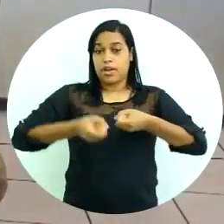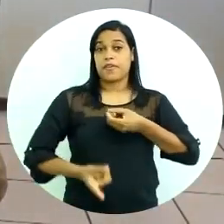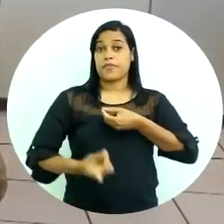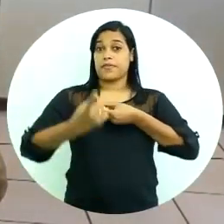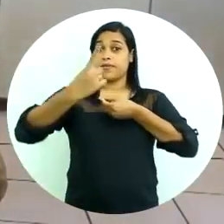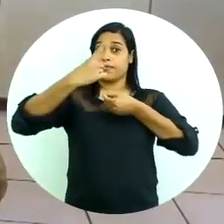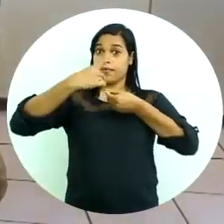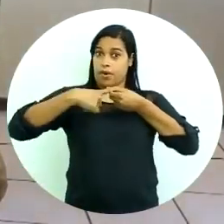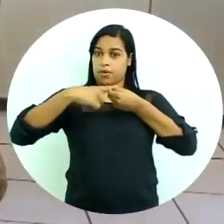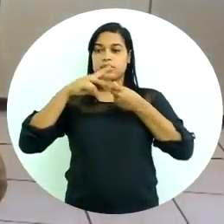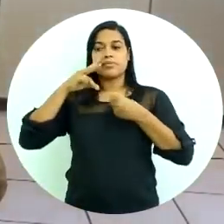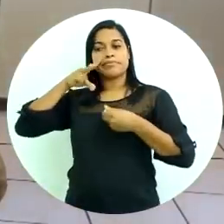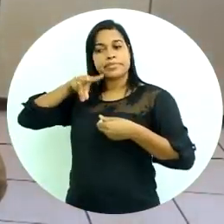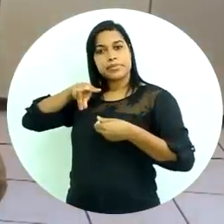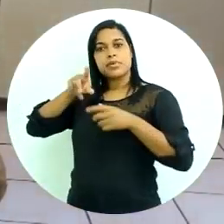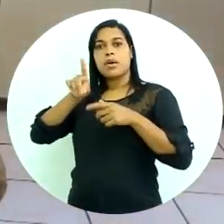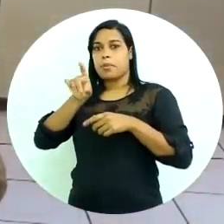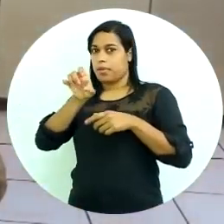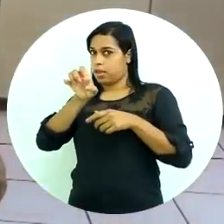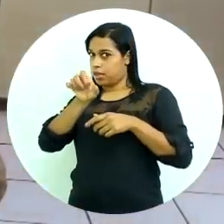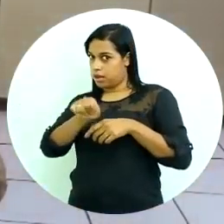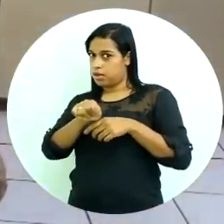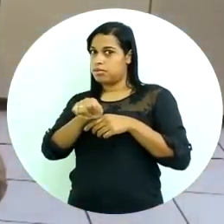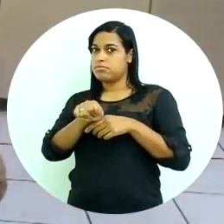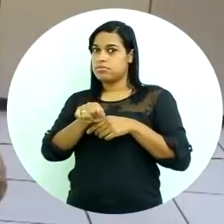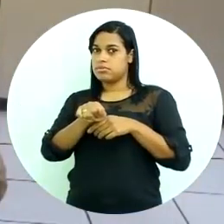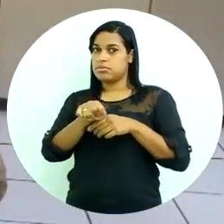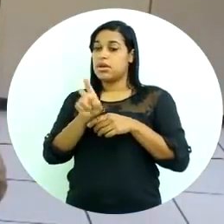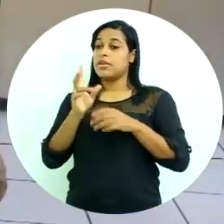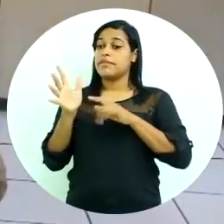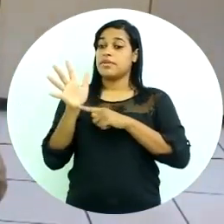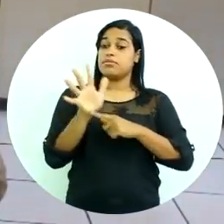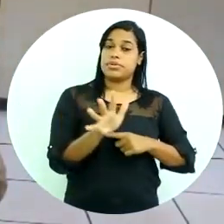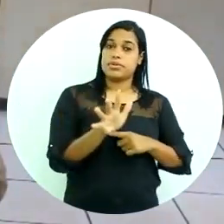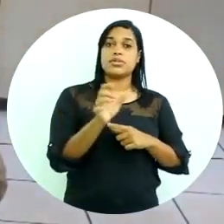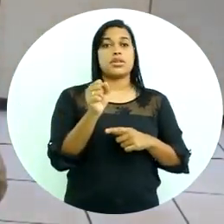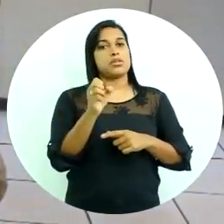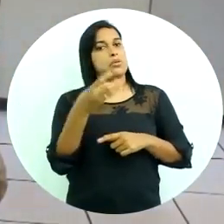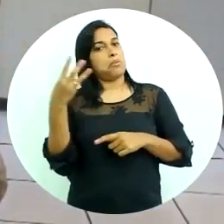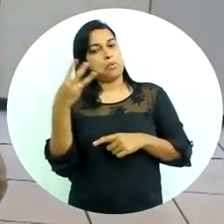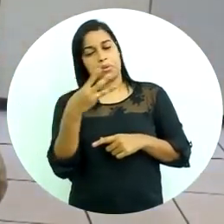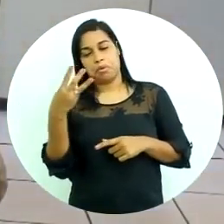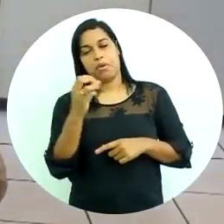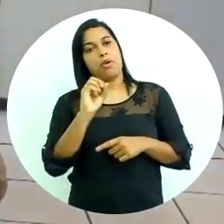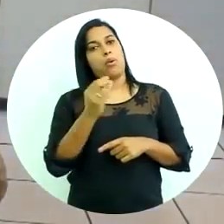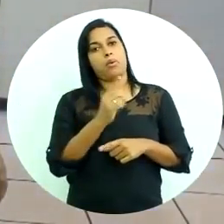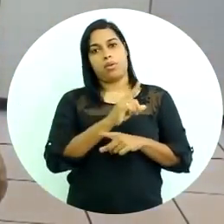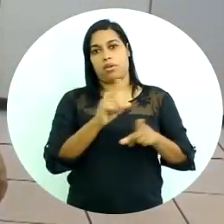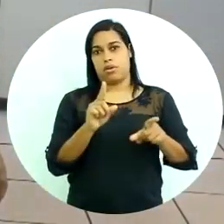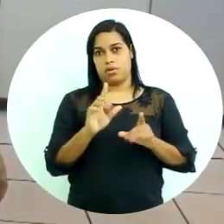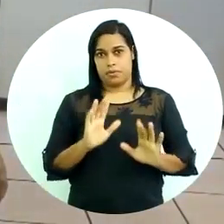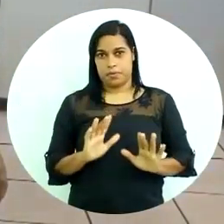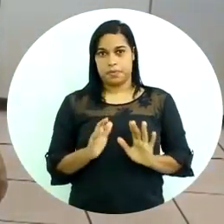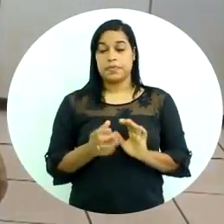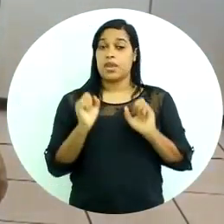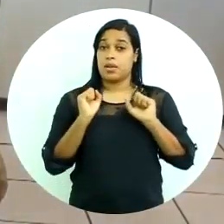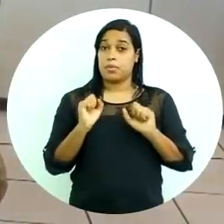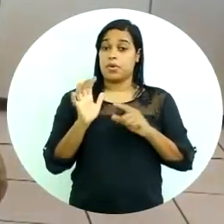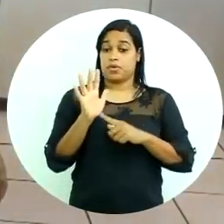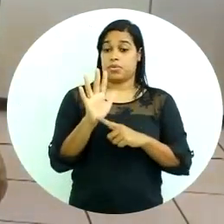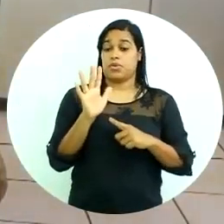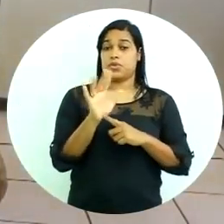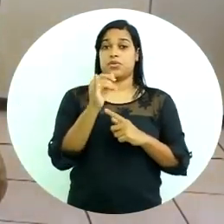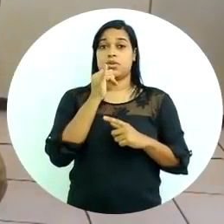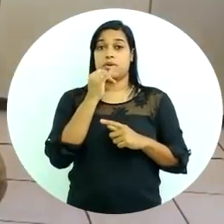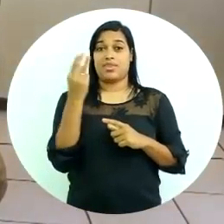voltar a olhar para a máquina, para o DEA, e ele vai dizer para a gente se é indicado um terceiro choque ou não. Ele pode indicar